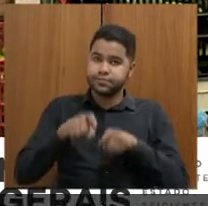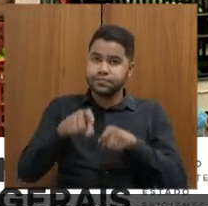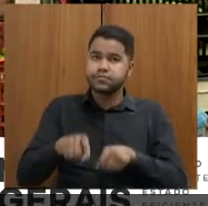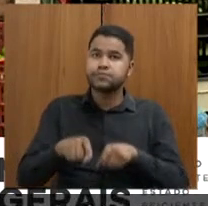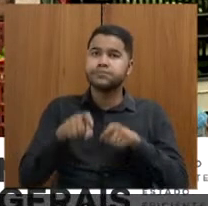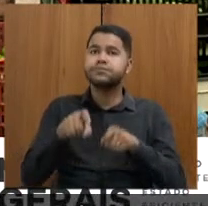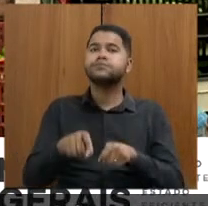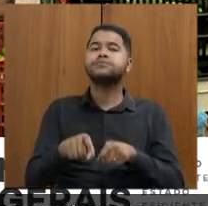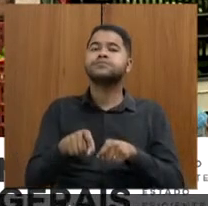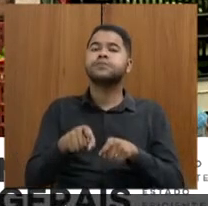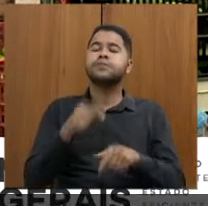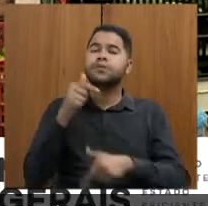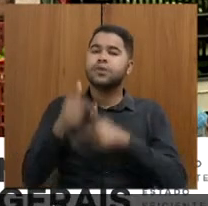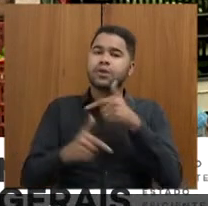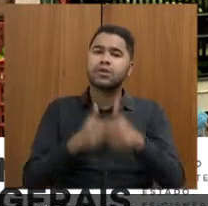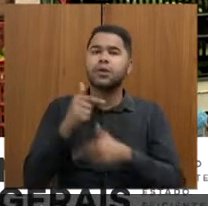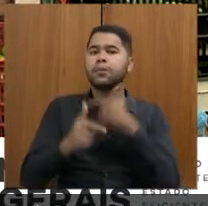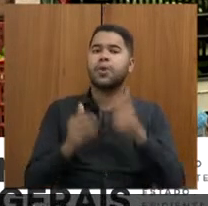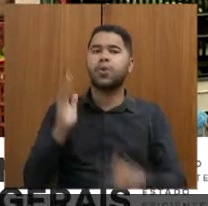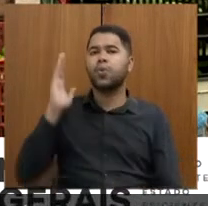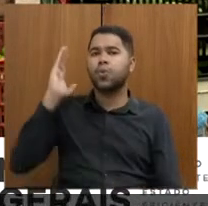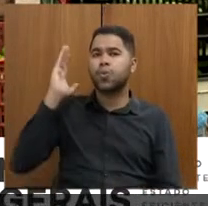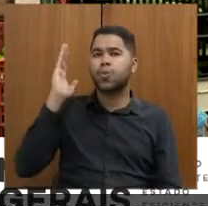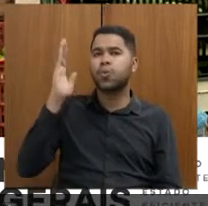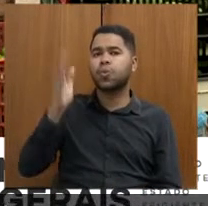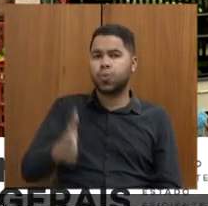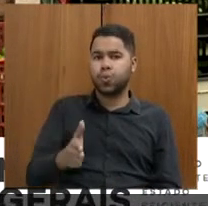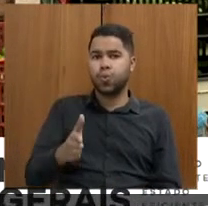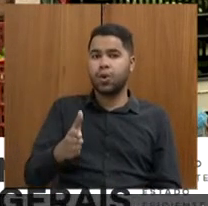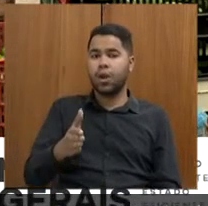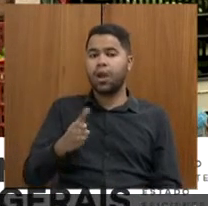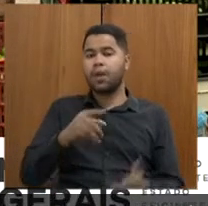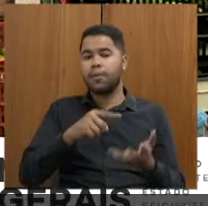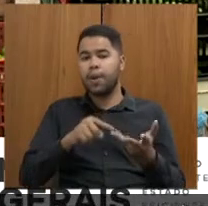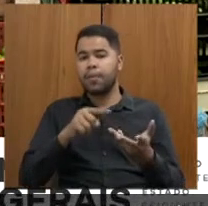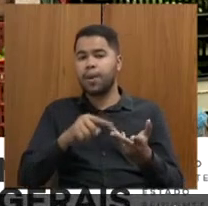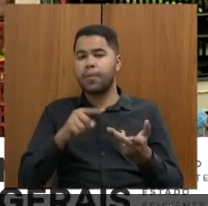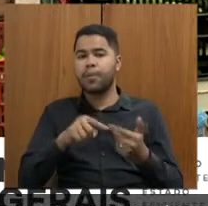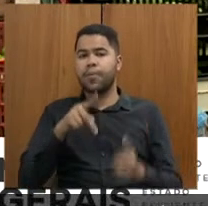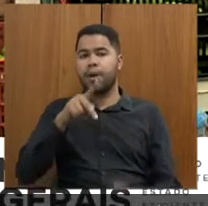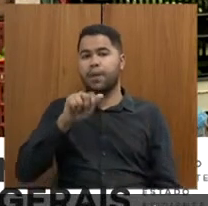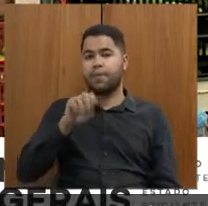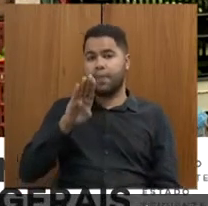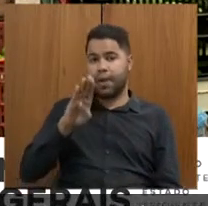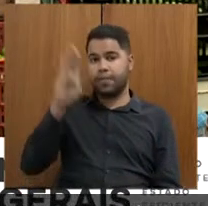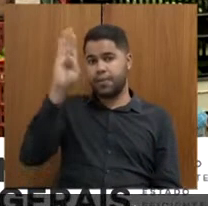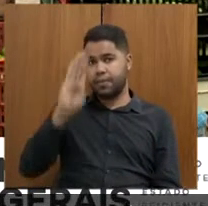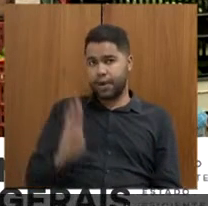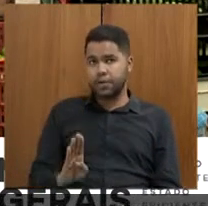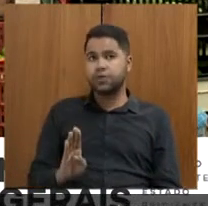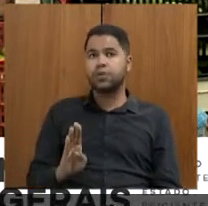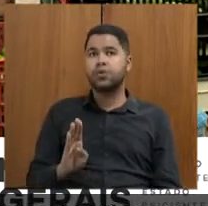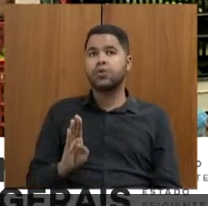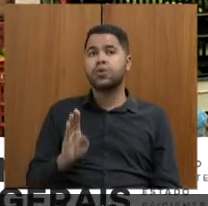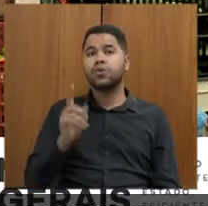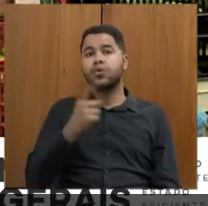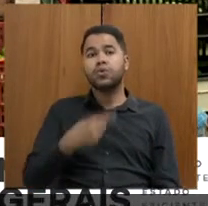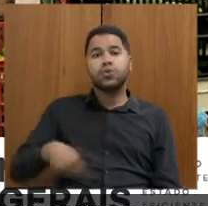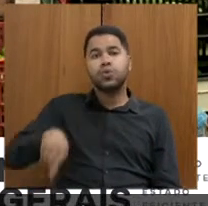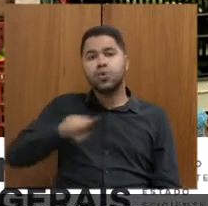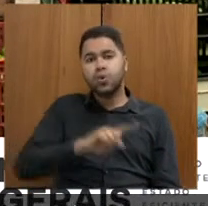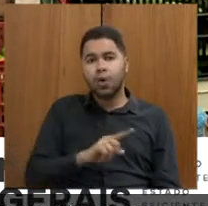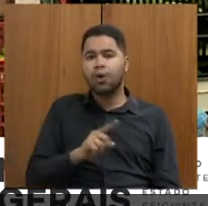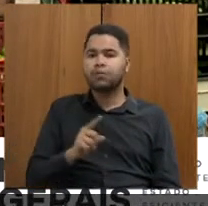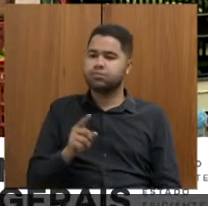que ela trabalha diretamente nessa linha do babi Brasil onde a gente passa